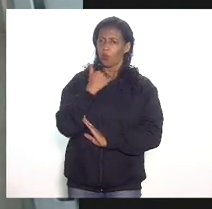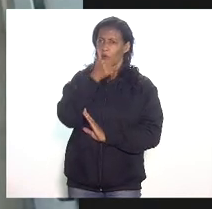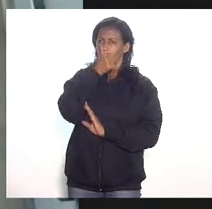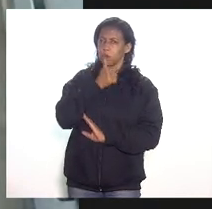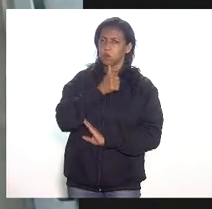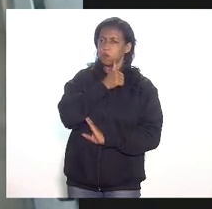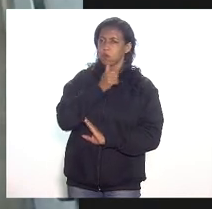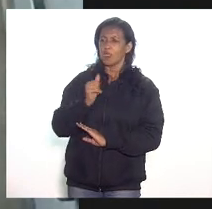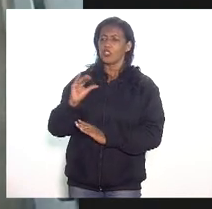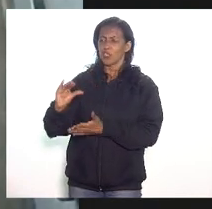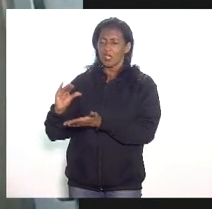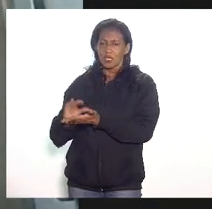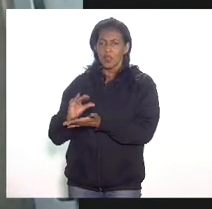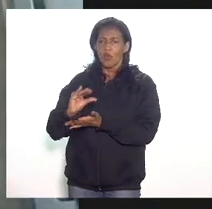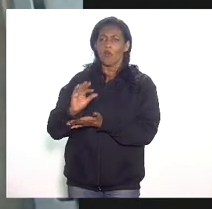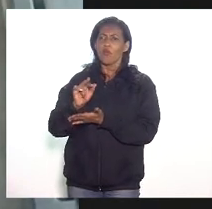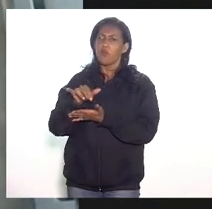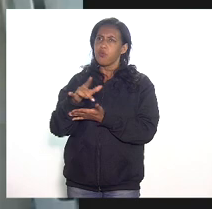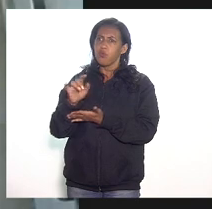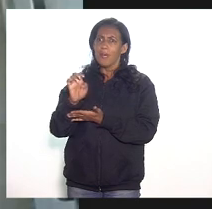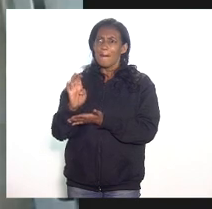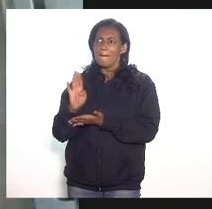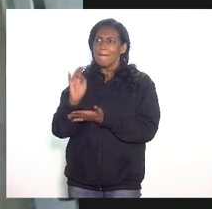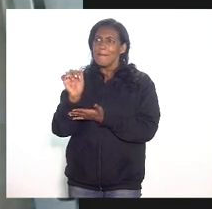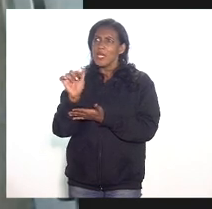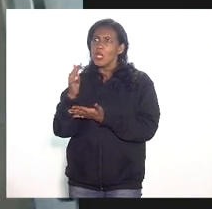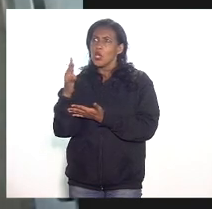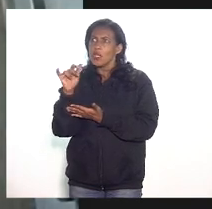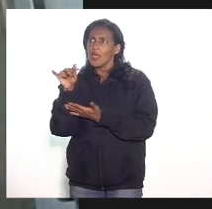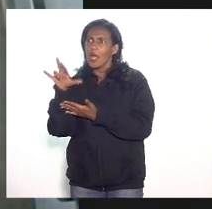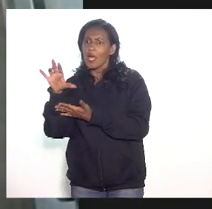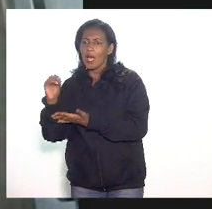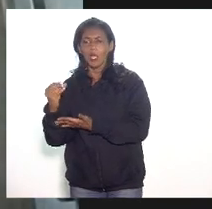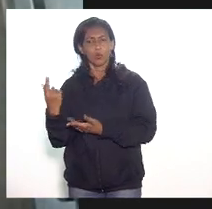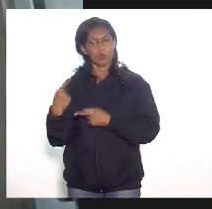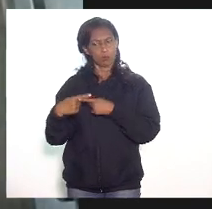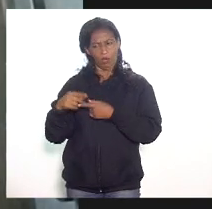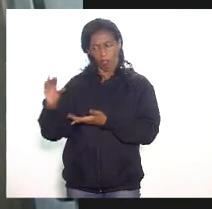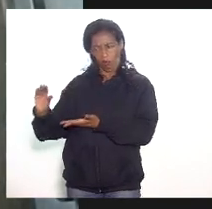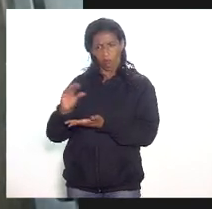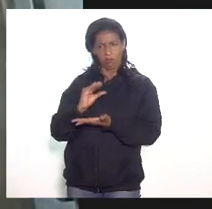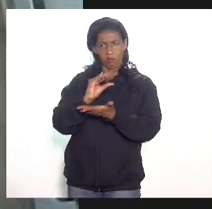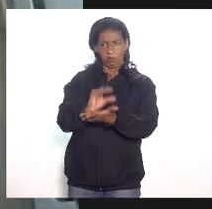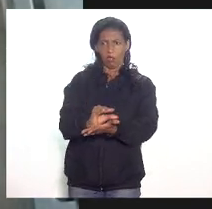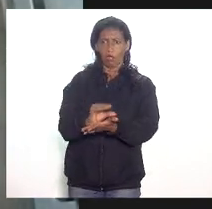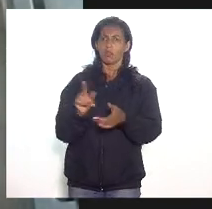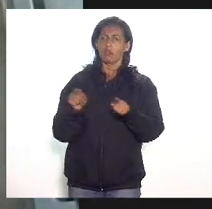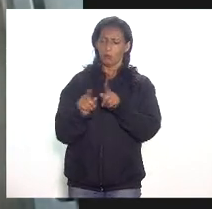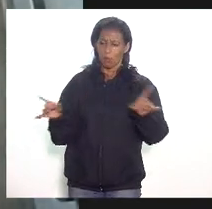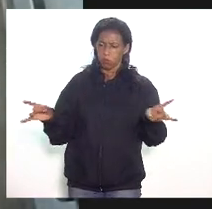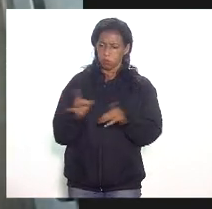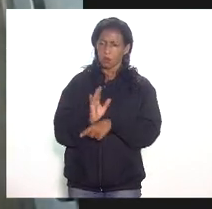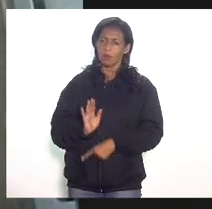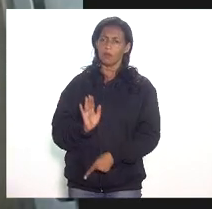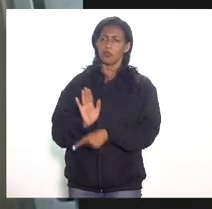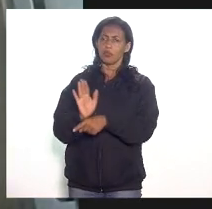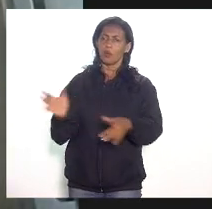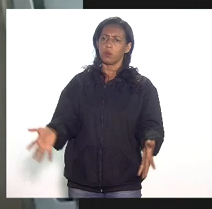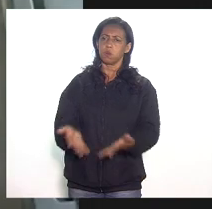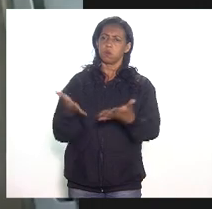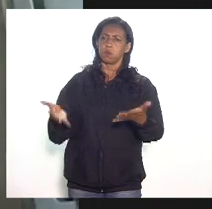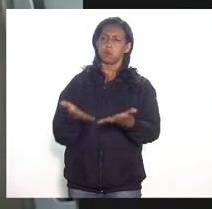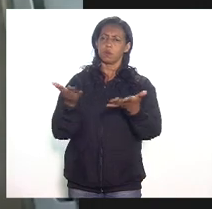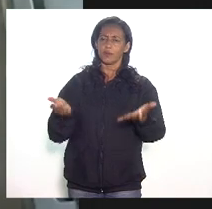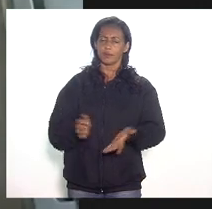esse fundo do judiciário também é milionário, bilionário, por que eles também nos colocam à disposição para poder também ajudar? Já que nós tiramos